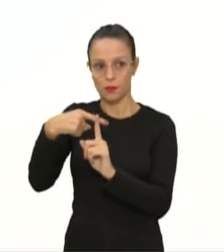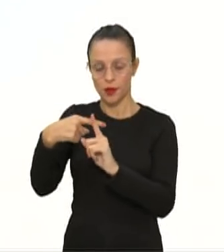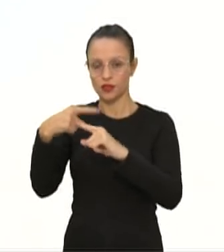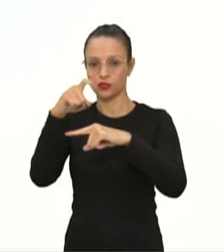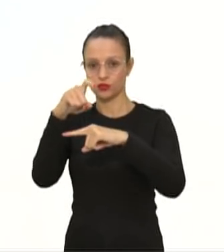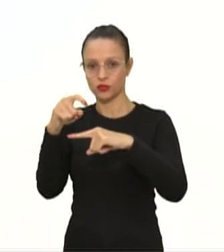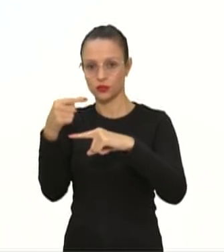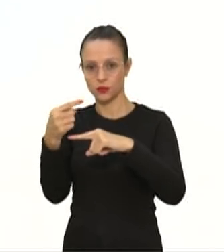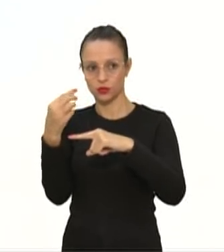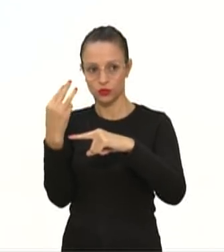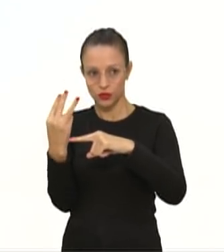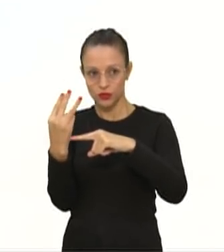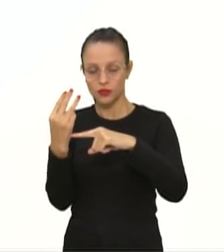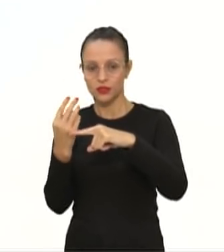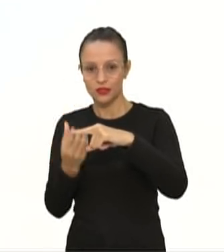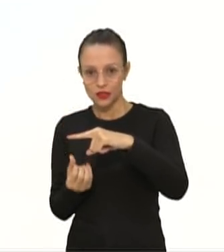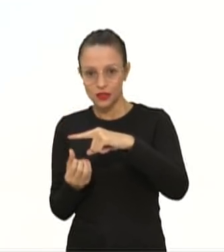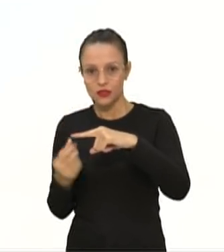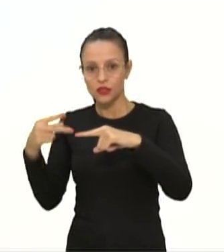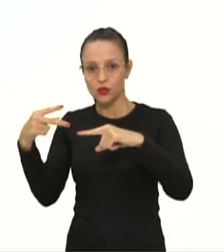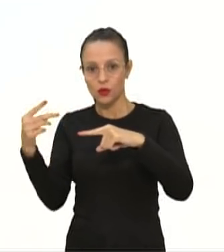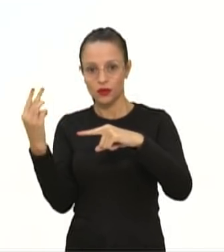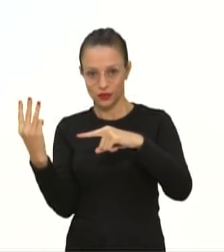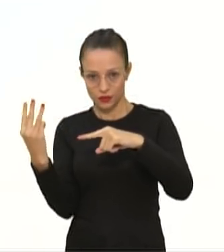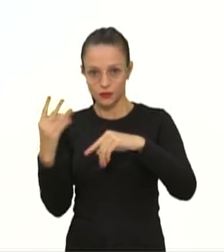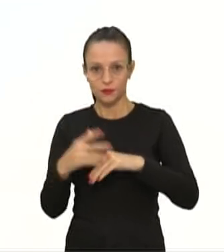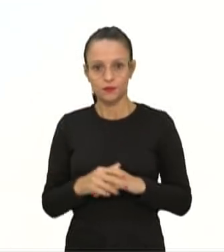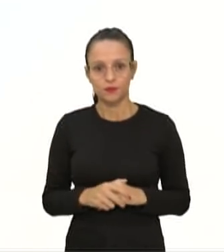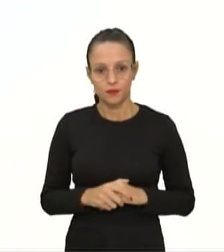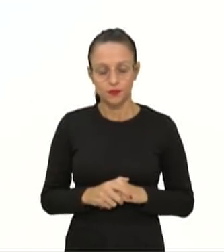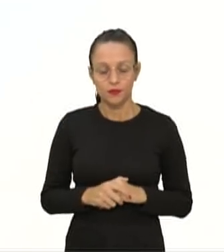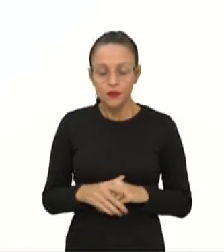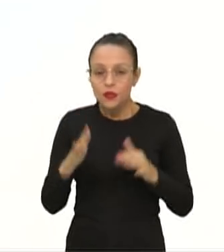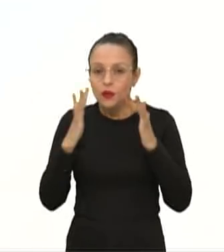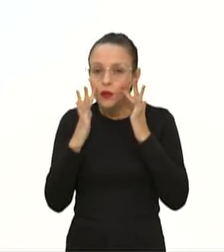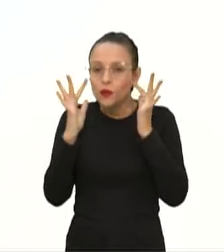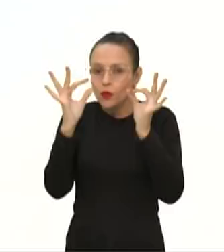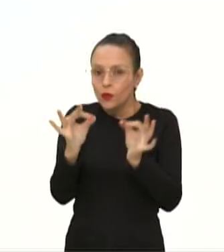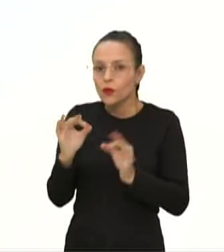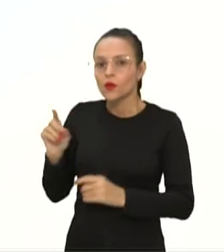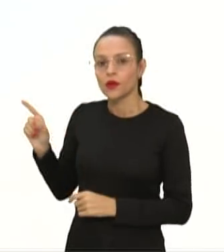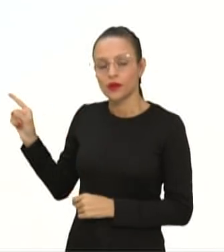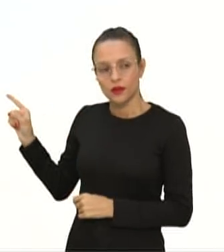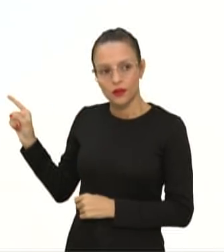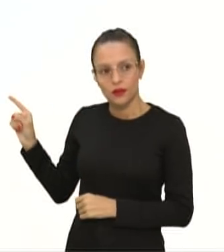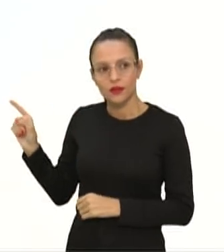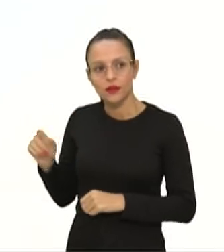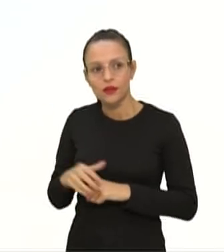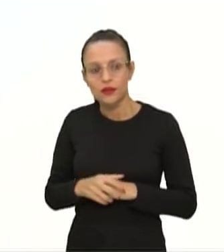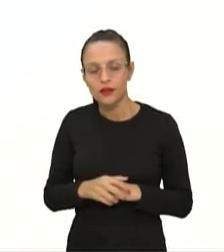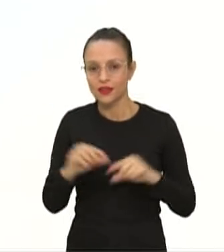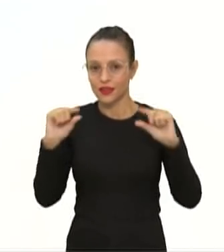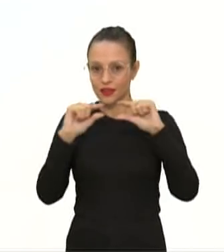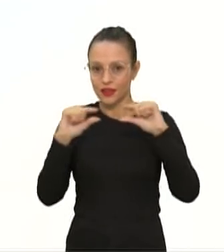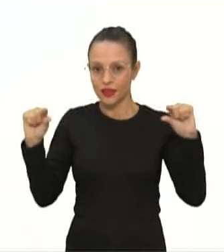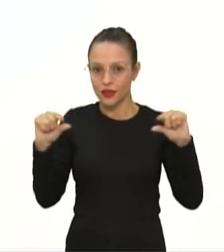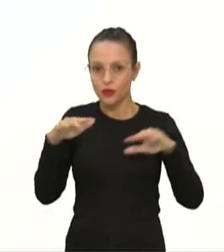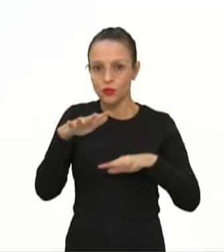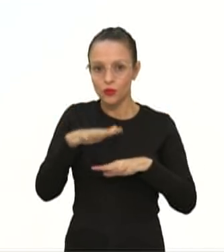mais x menos 3 sobre 6 igual a 3. Repare que eu tenho essa equação